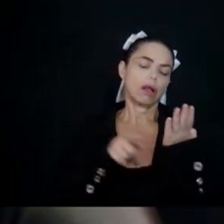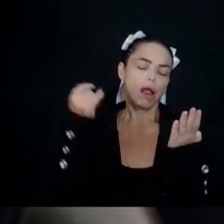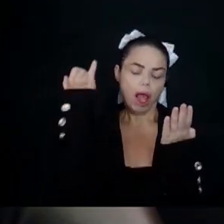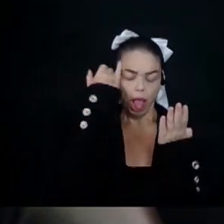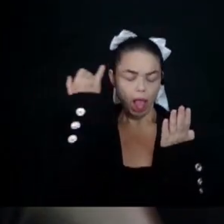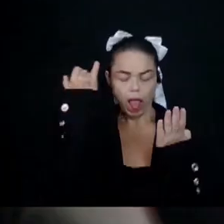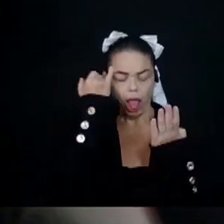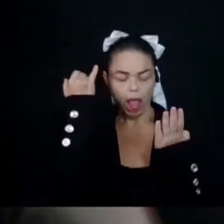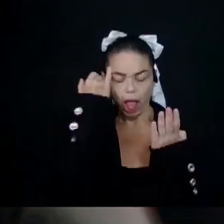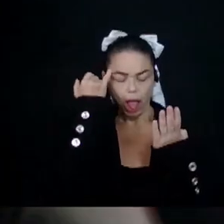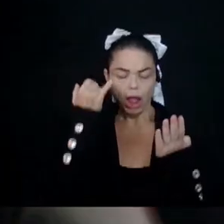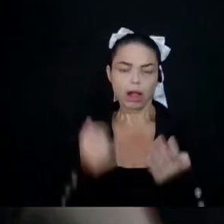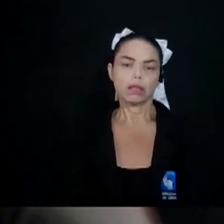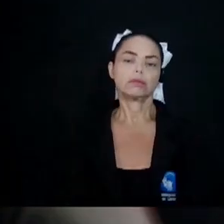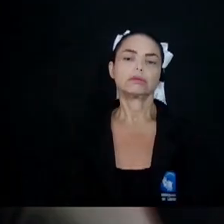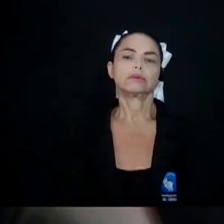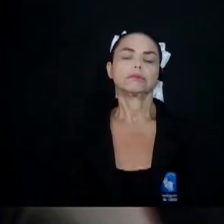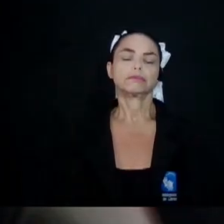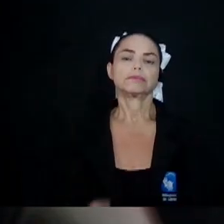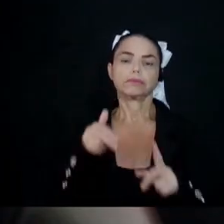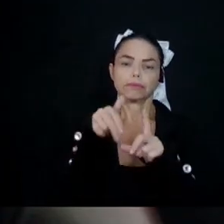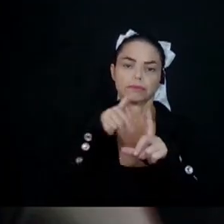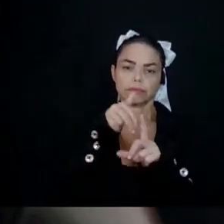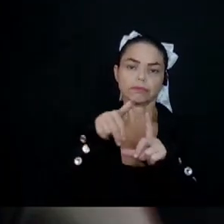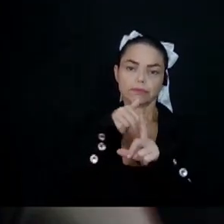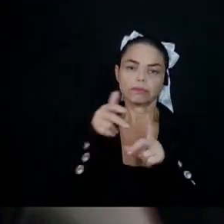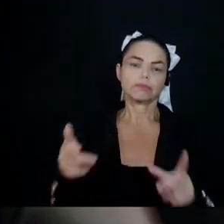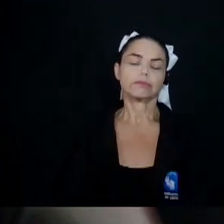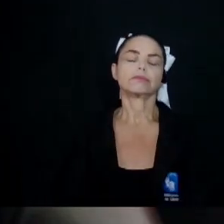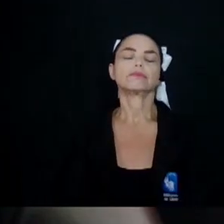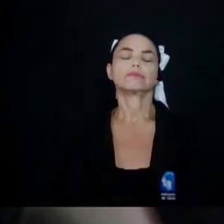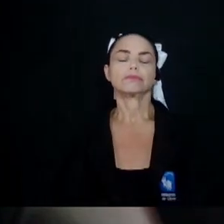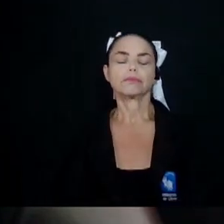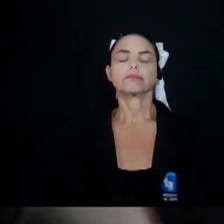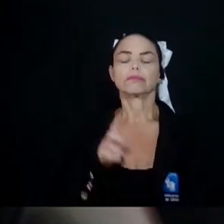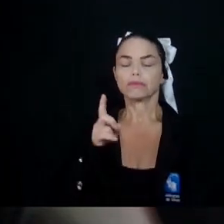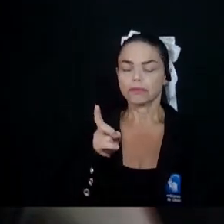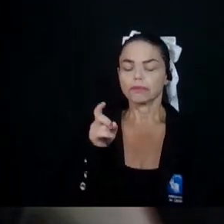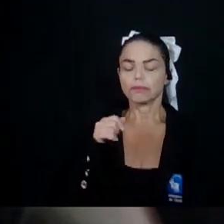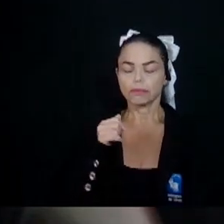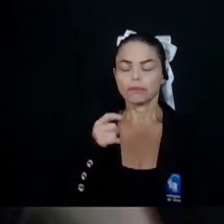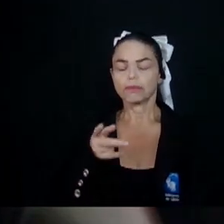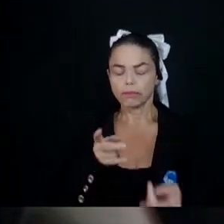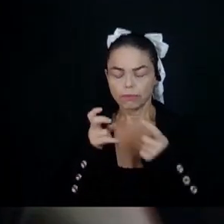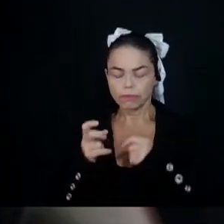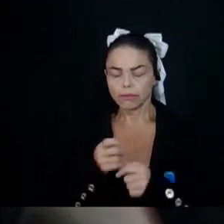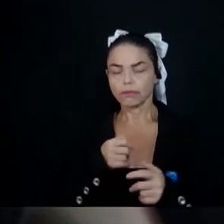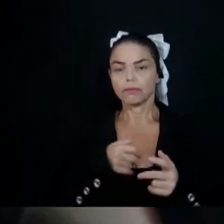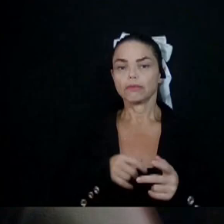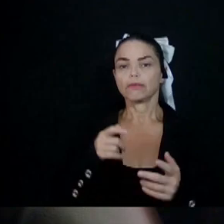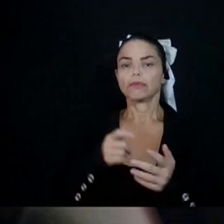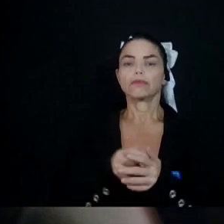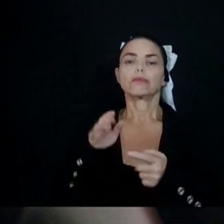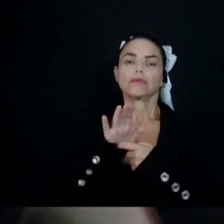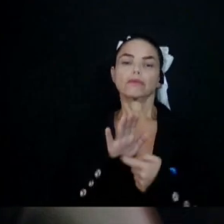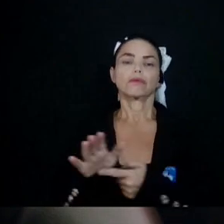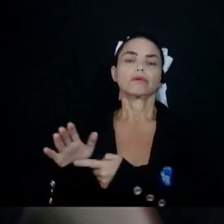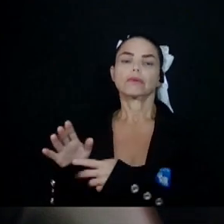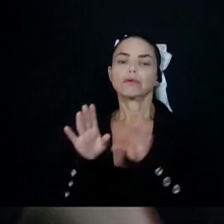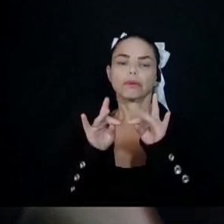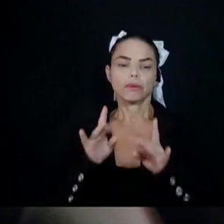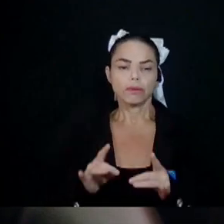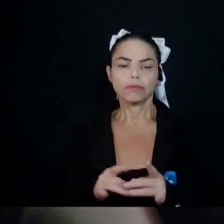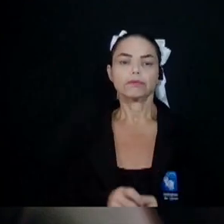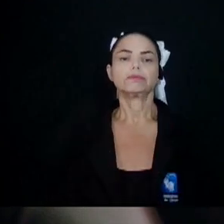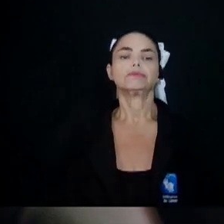deitado, né? Num desenho já mostra isso. Então, se a gente for pegar, dá para perceber esses pequenos sinais e detalhes aí e dá